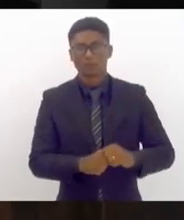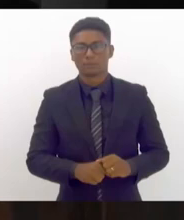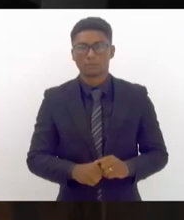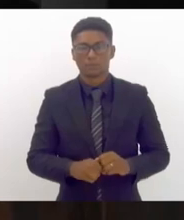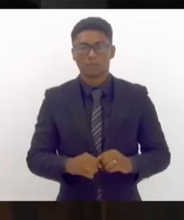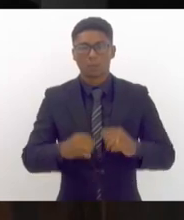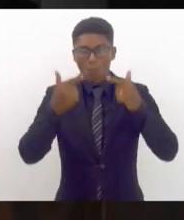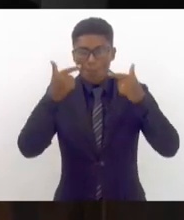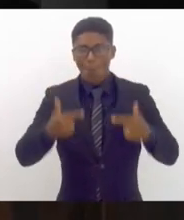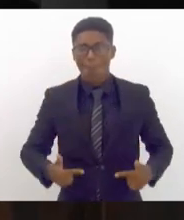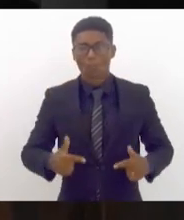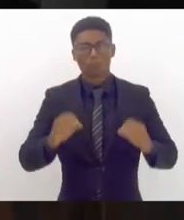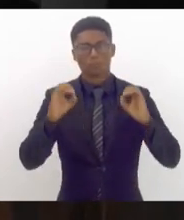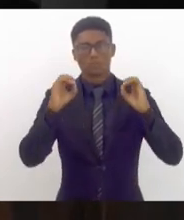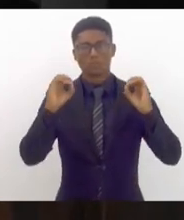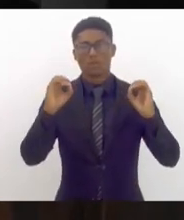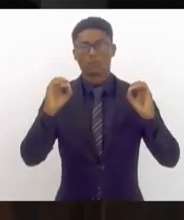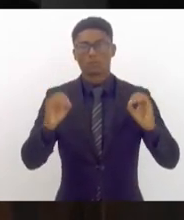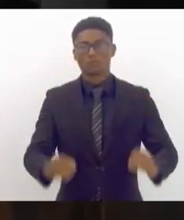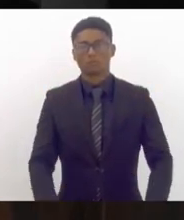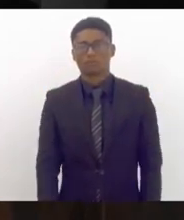abstenção.